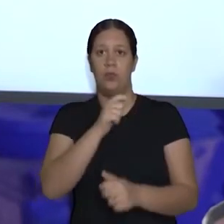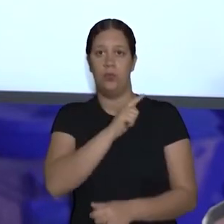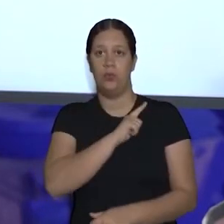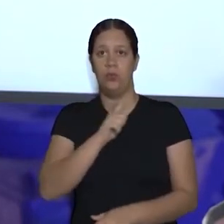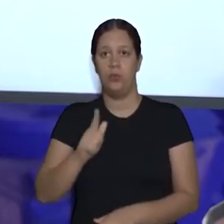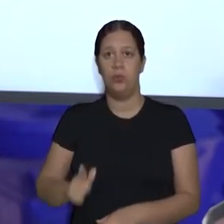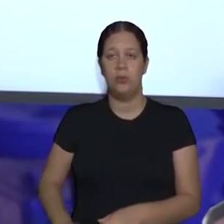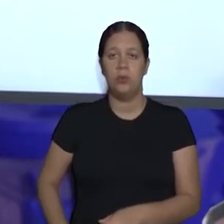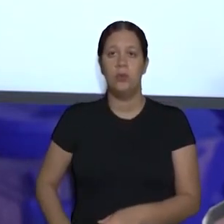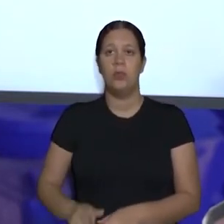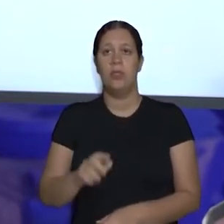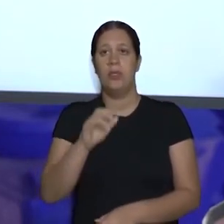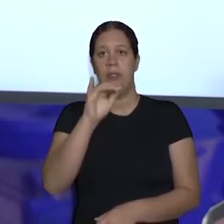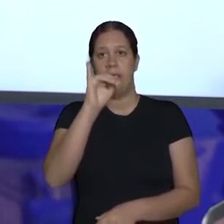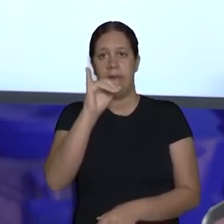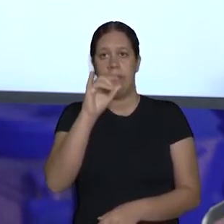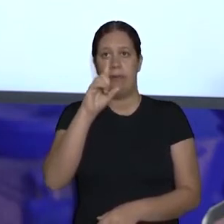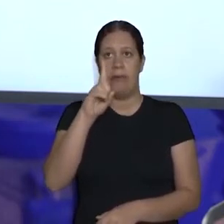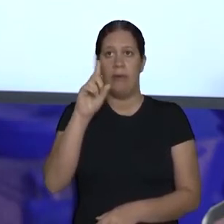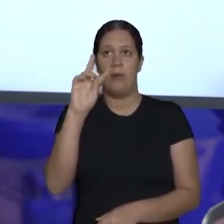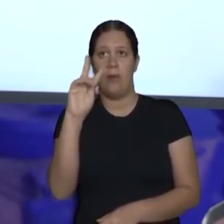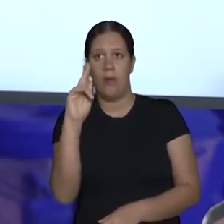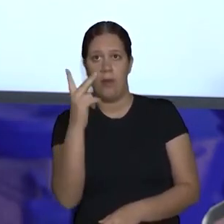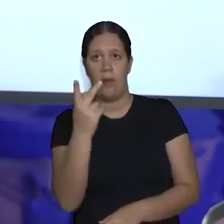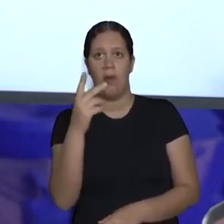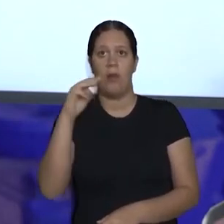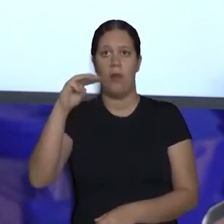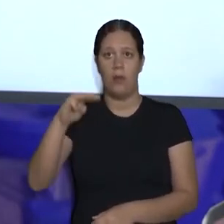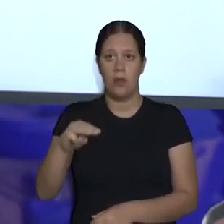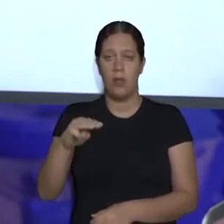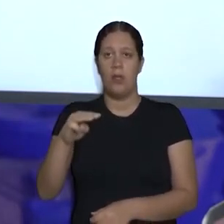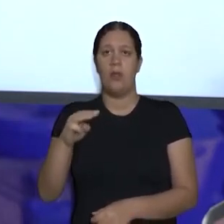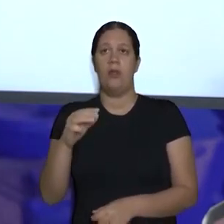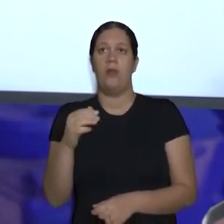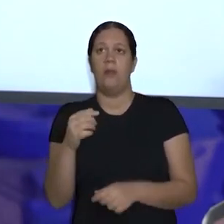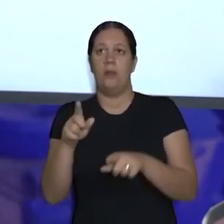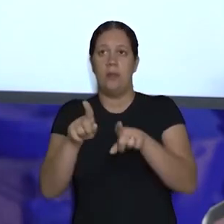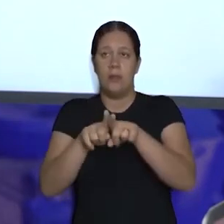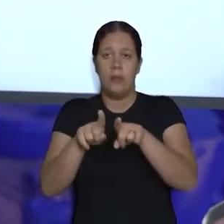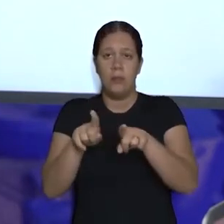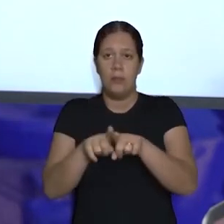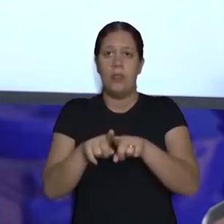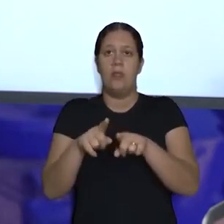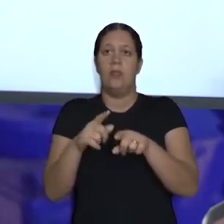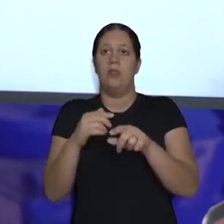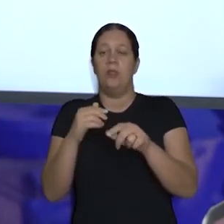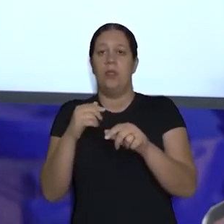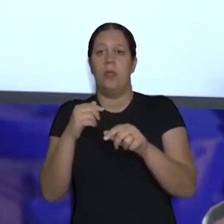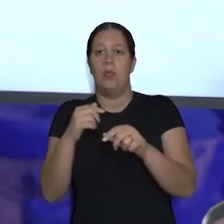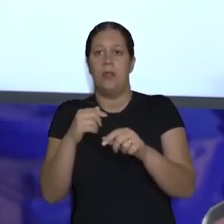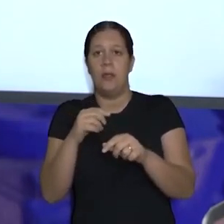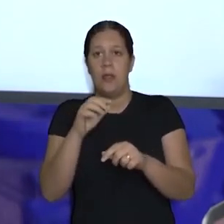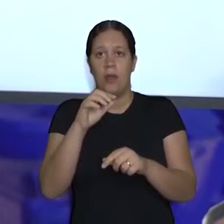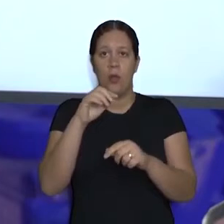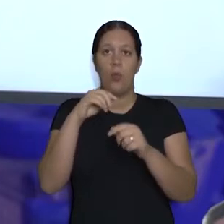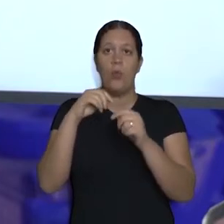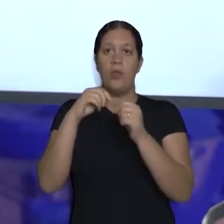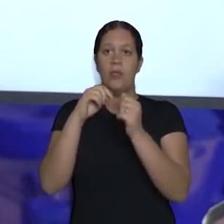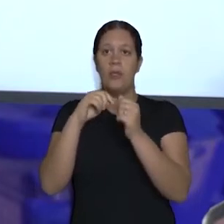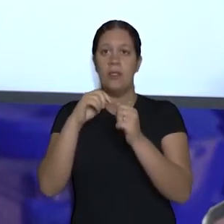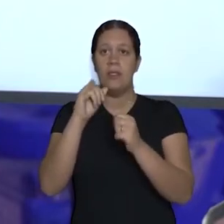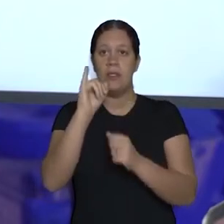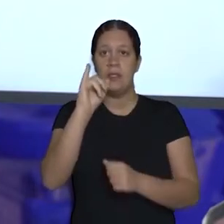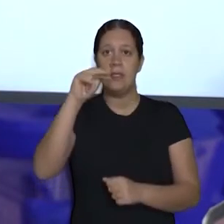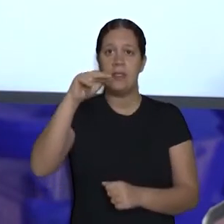Onde nós temos o IDH, o Índice de Desenvolvimento Humano, como um parâmetro mundial, já estabelecido